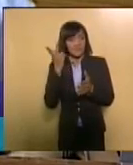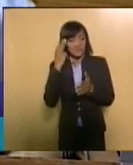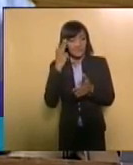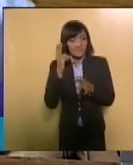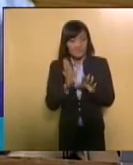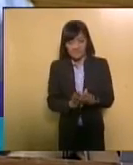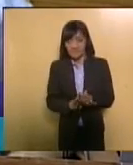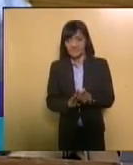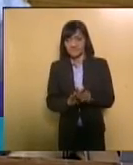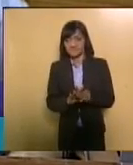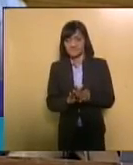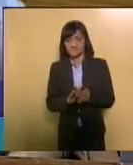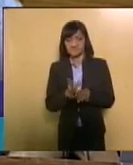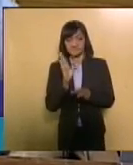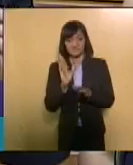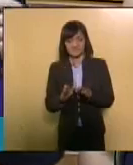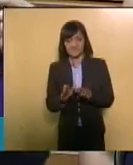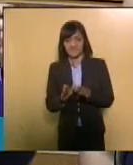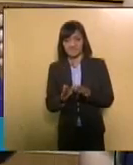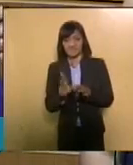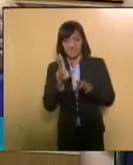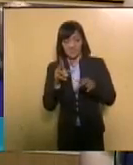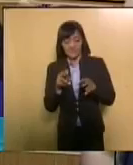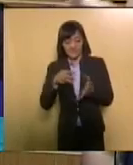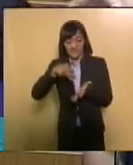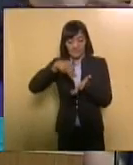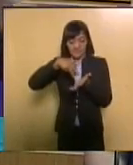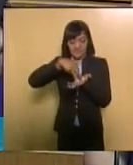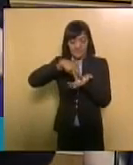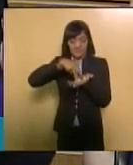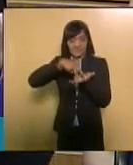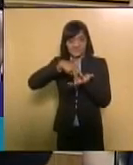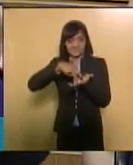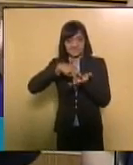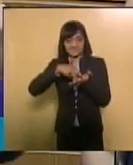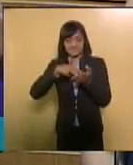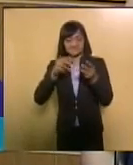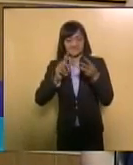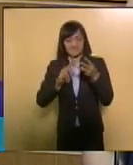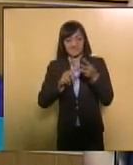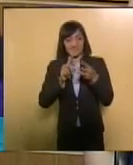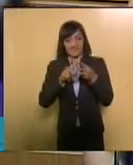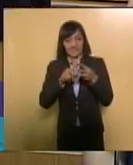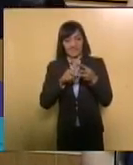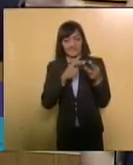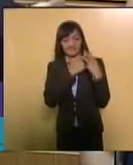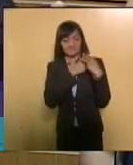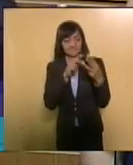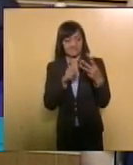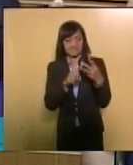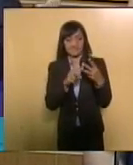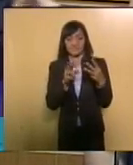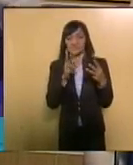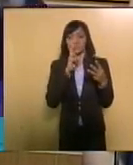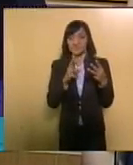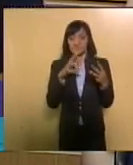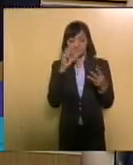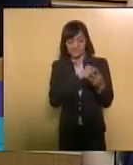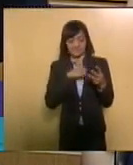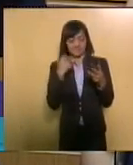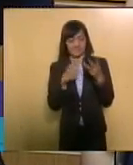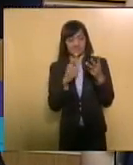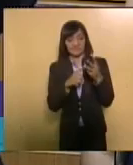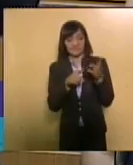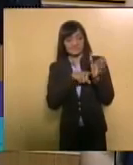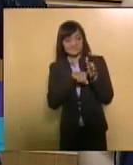reativo que é baseado no tripé vamos fazer policiamento acessivo respostas rápidas se aconteceu um incidente e depois fazer